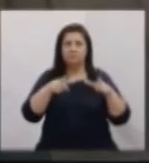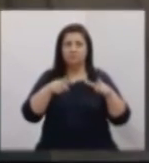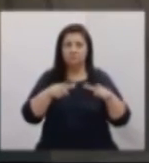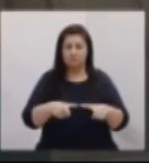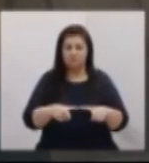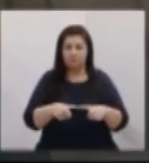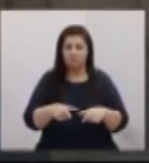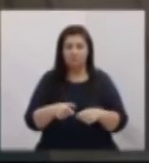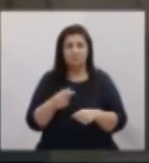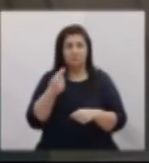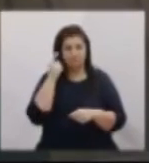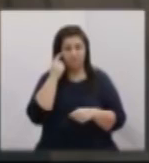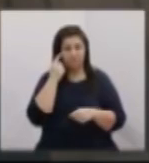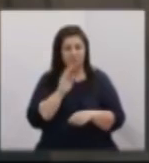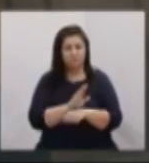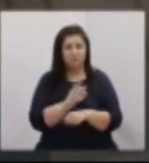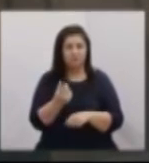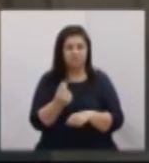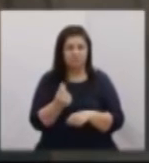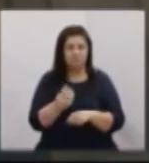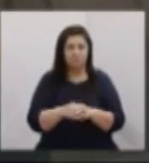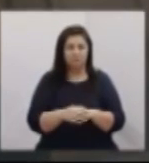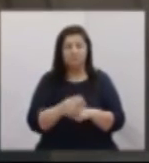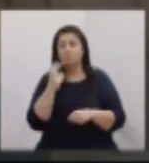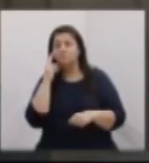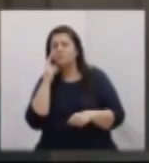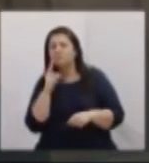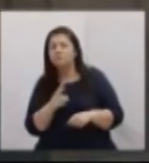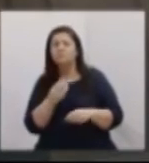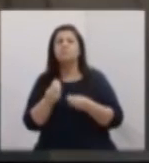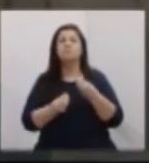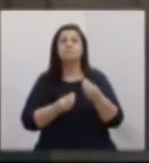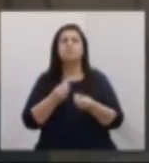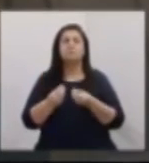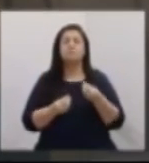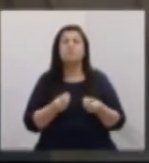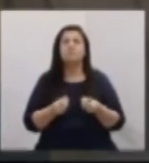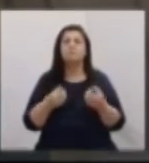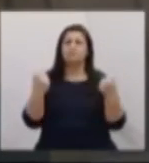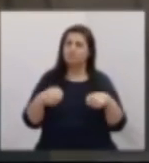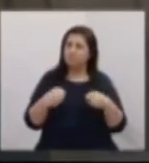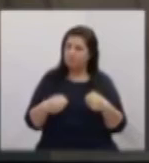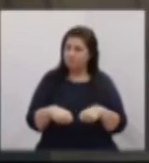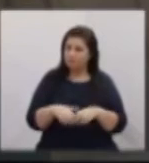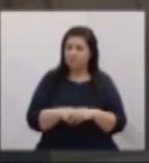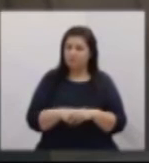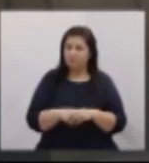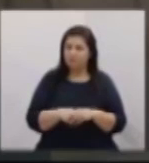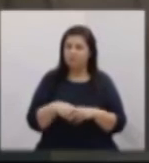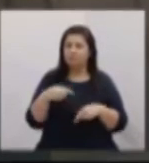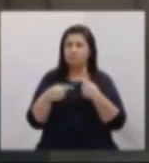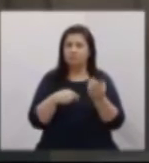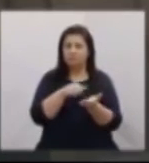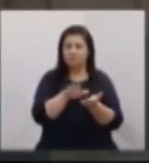essa emenda e ter uma reunião com essas pessoas e ver realmente, de fato, o que eles estão precisando para me poder indicar. Não é eu